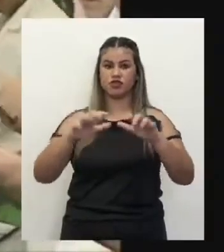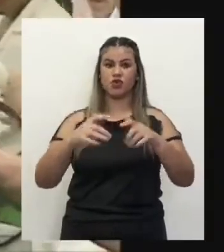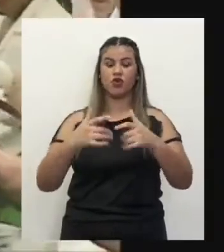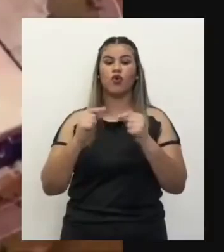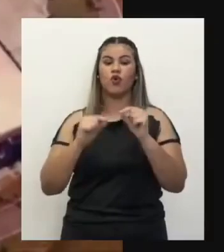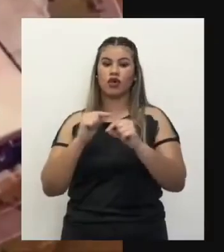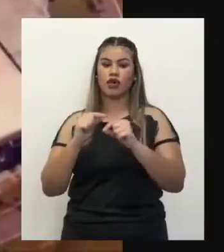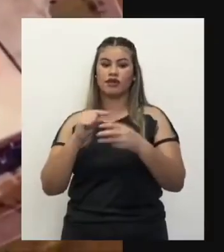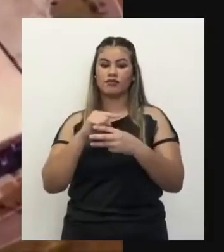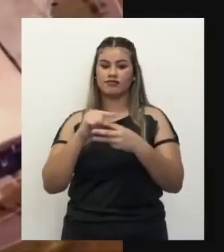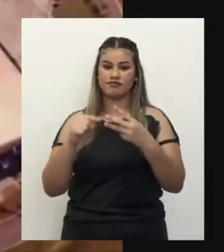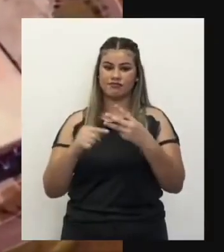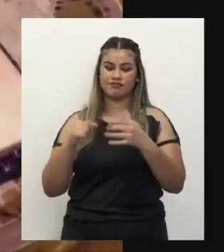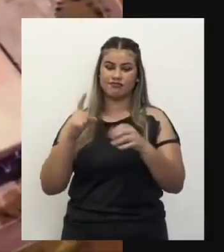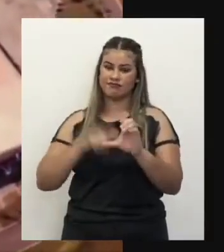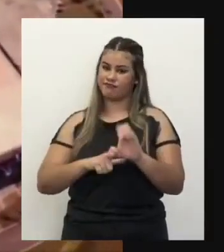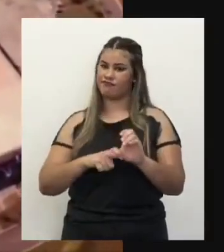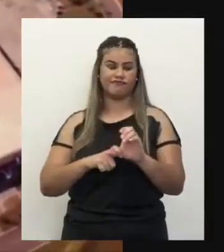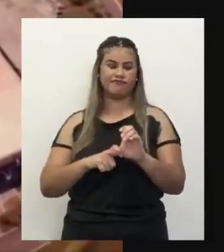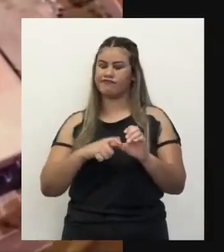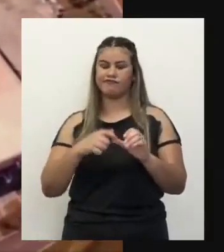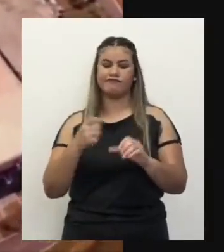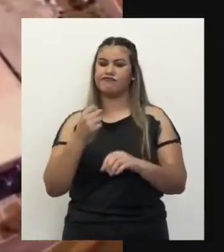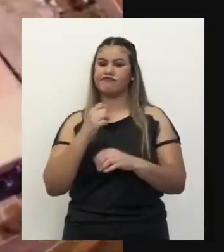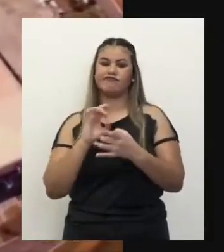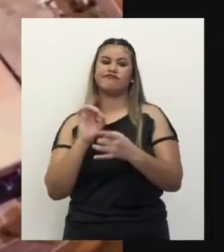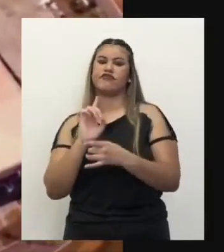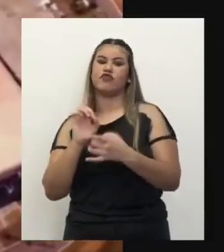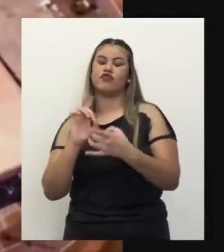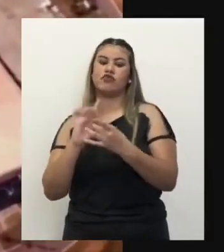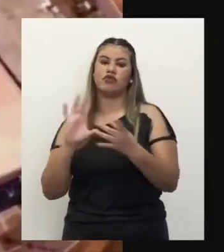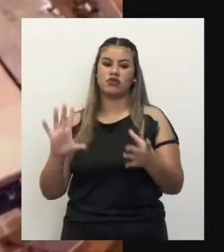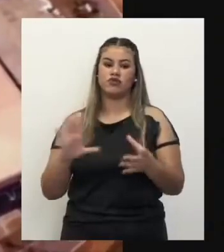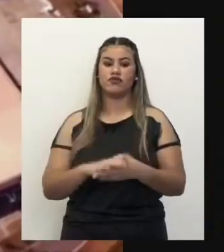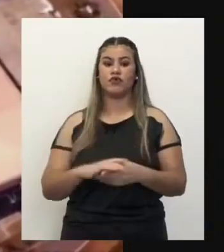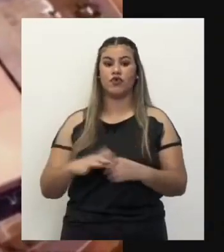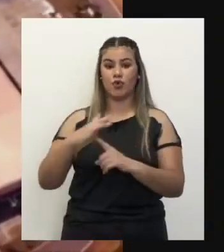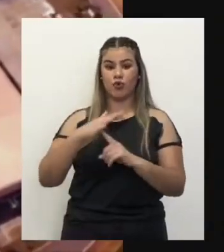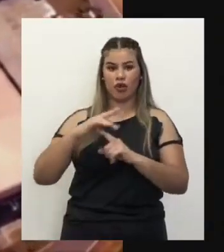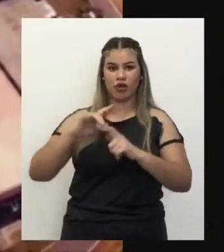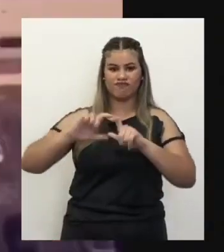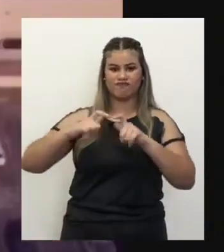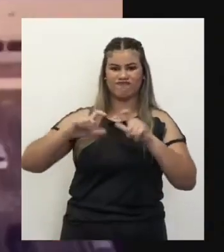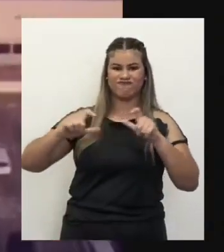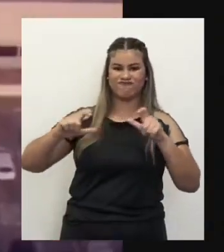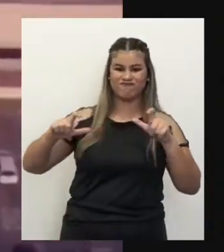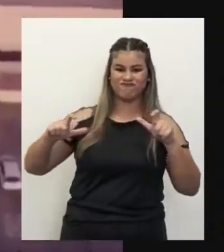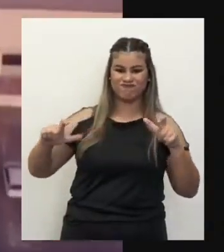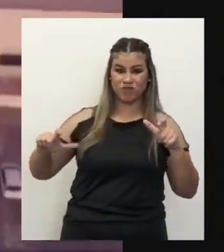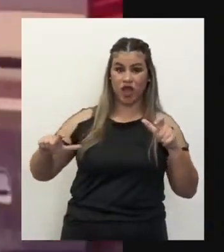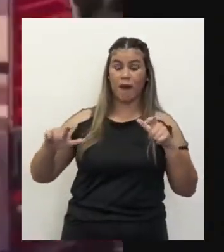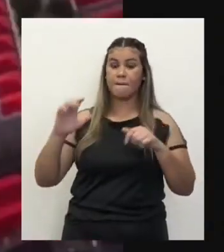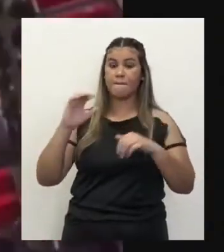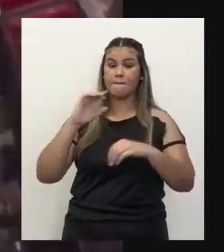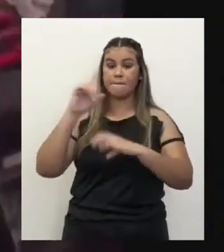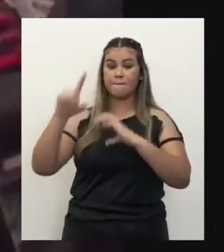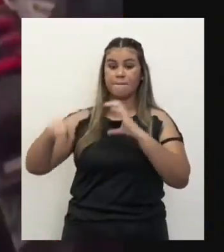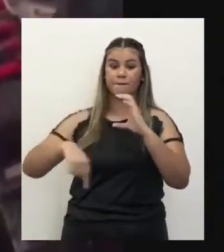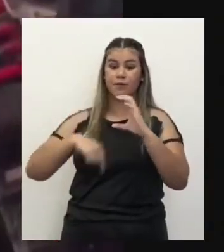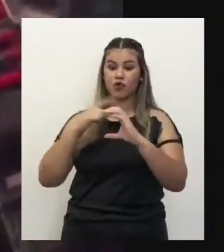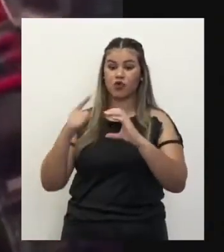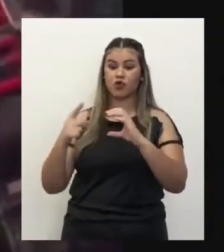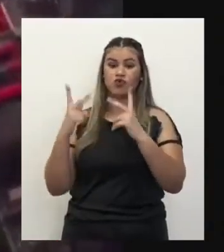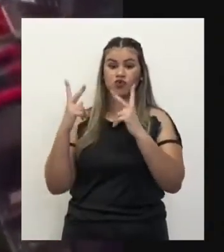3 setores. O Parque Tecnológico de São José dos Campos é um dos 3 maiores do Brasil, ao lado de iniciativas como o